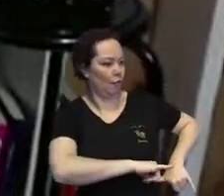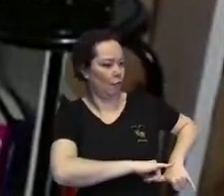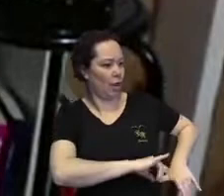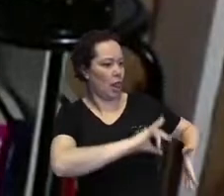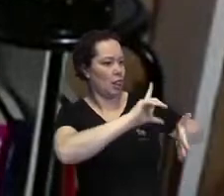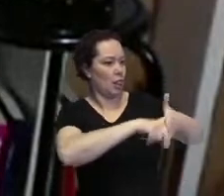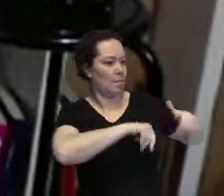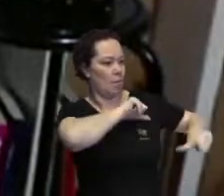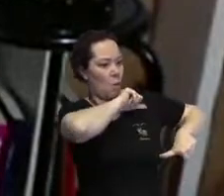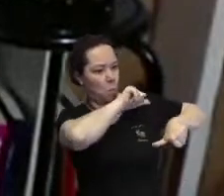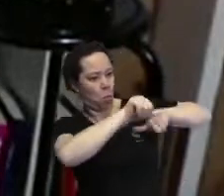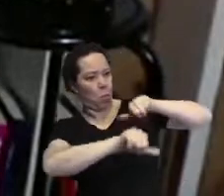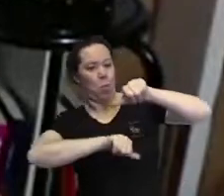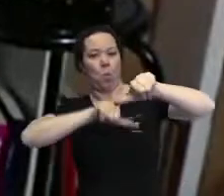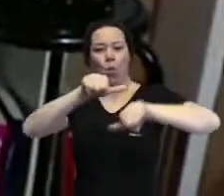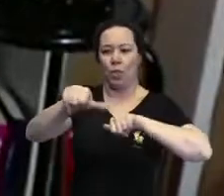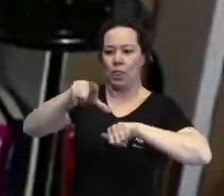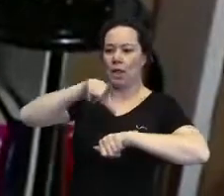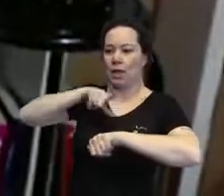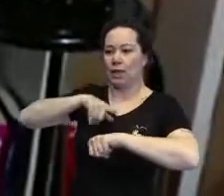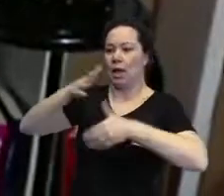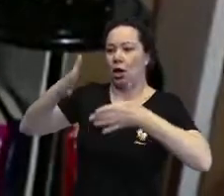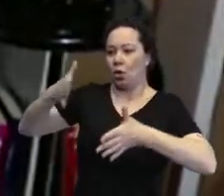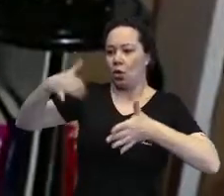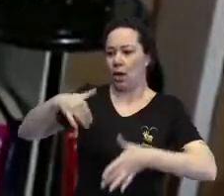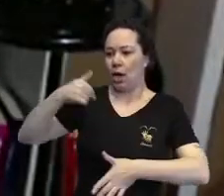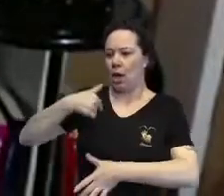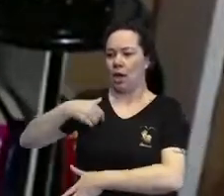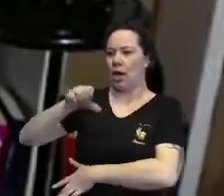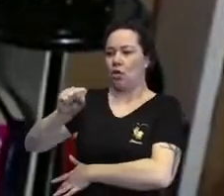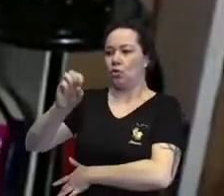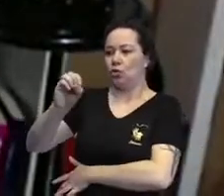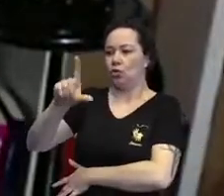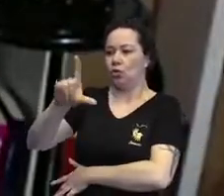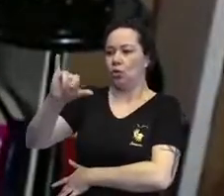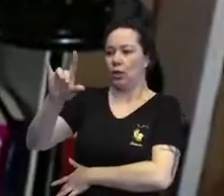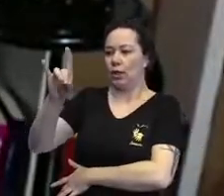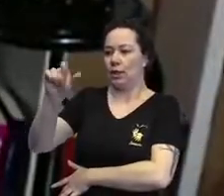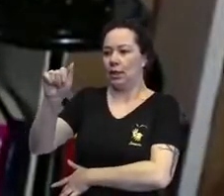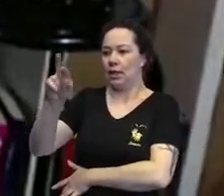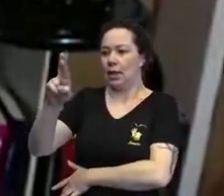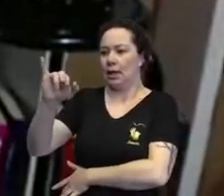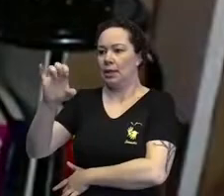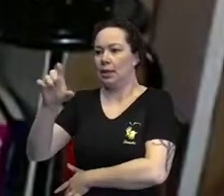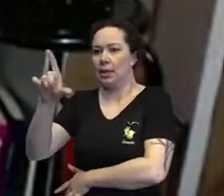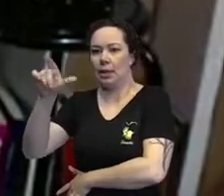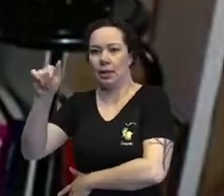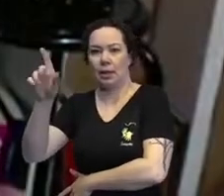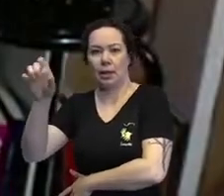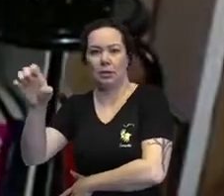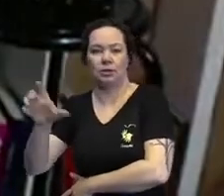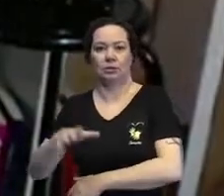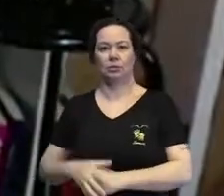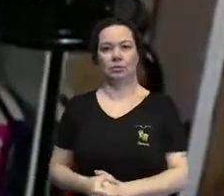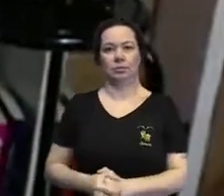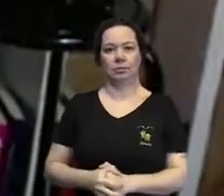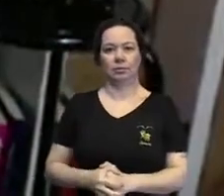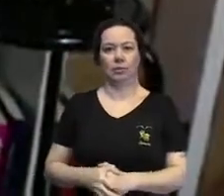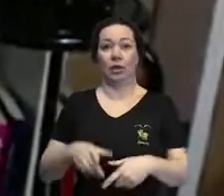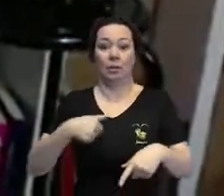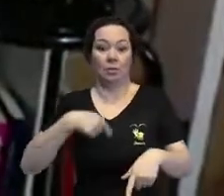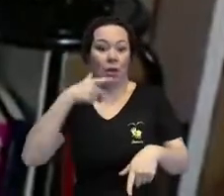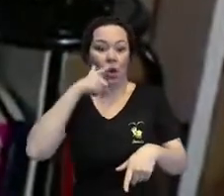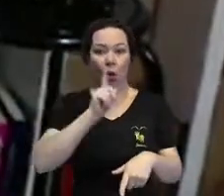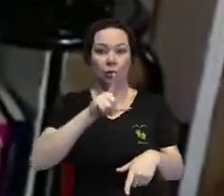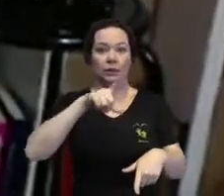um mecanismo de solidariedade, de solidez para o processo do outro, para que a vivência do outro